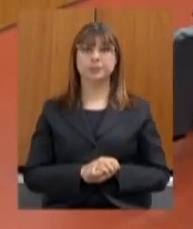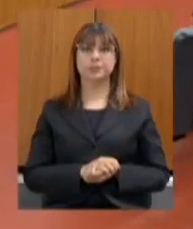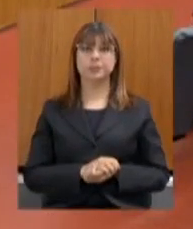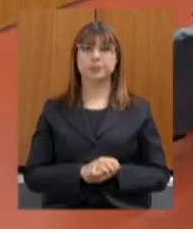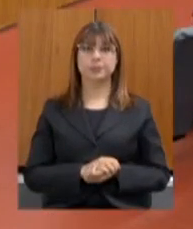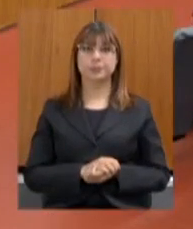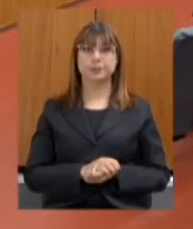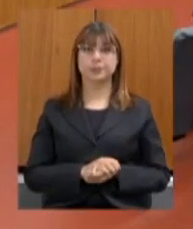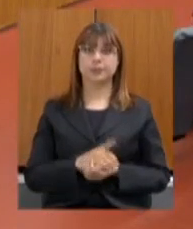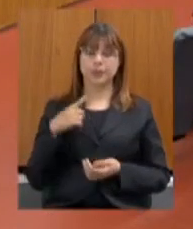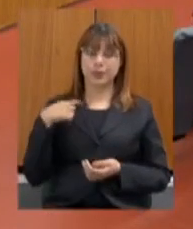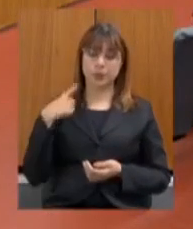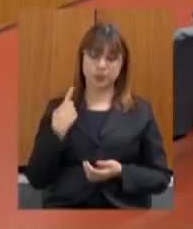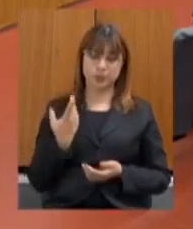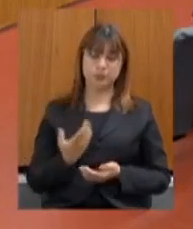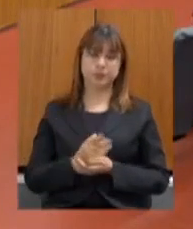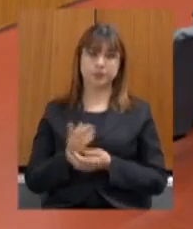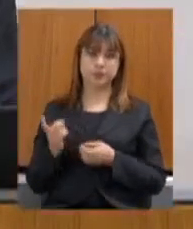Deputado.